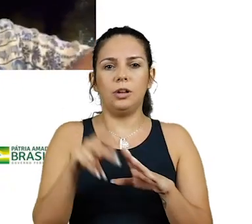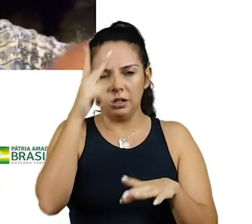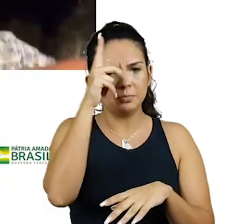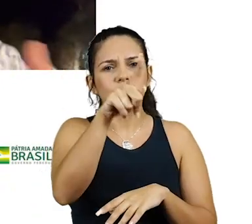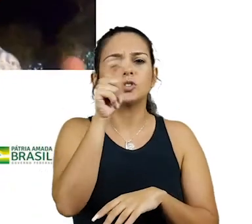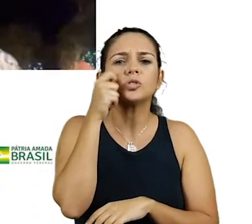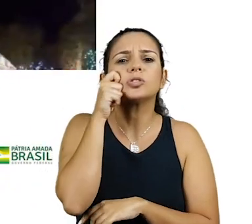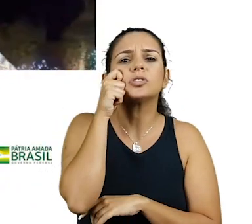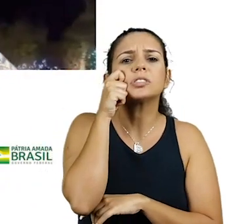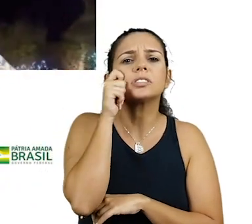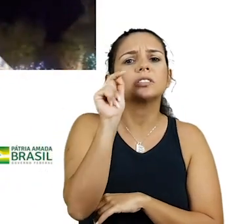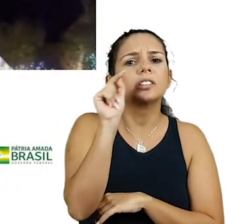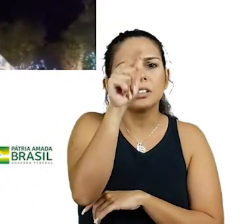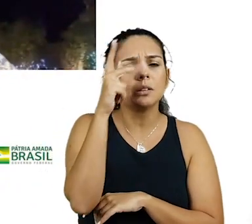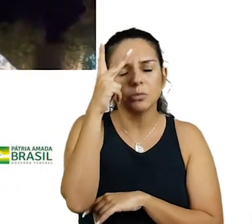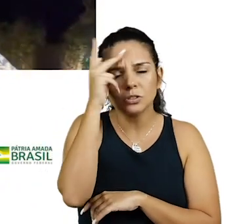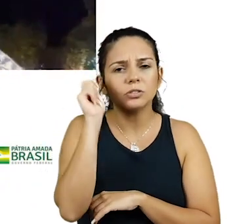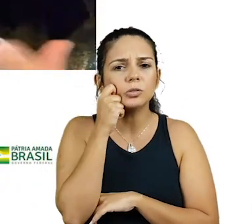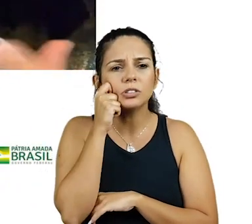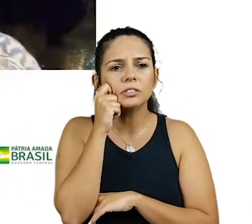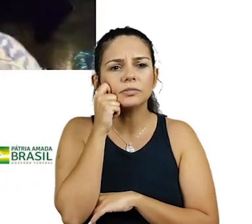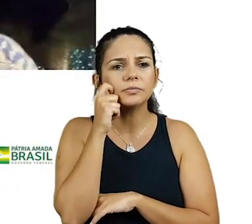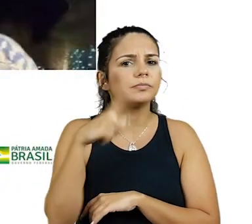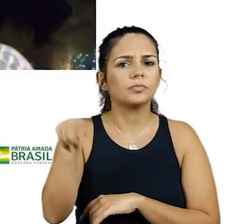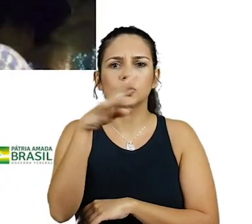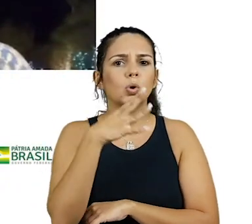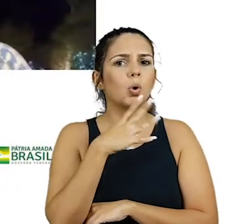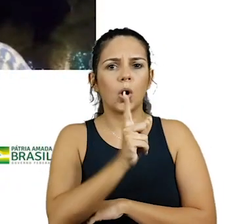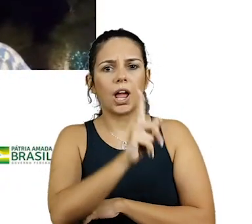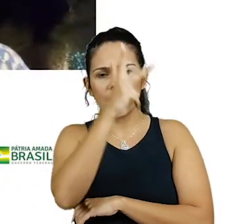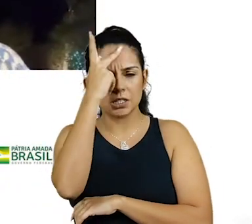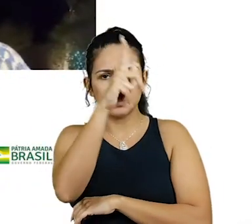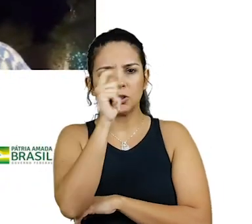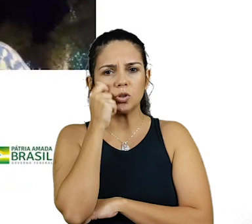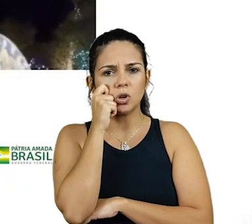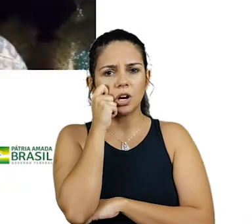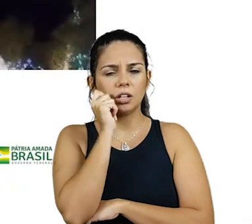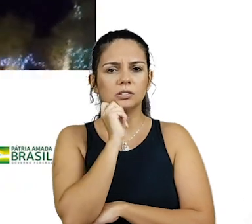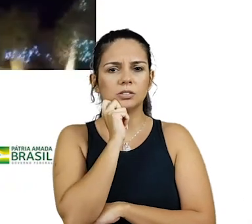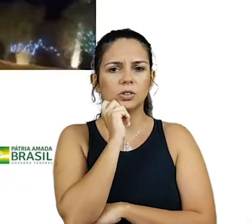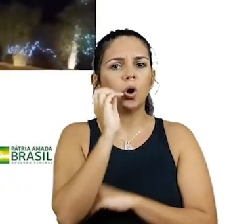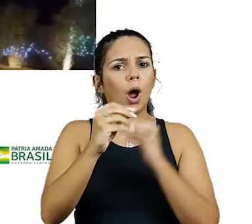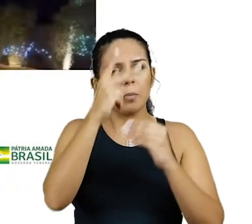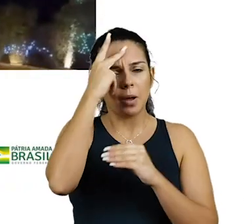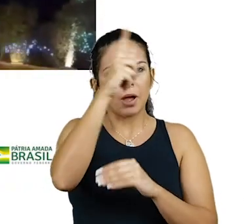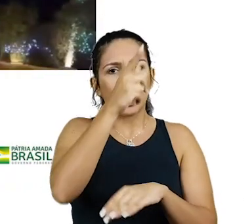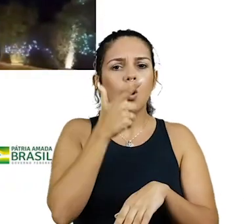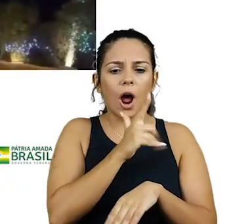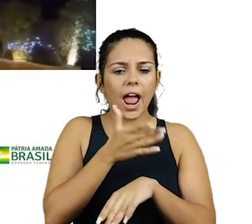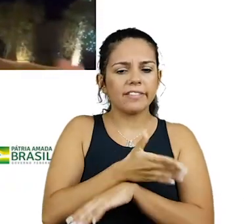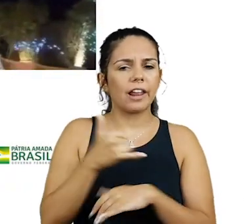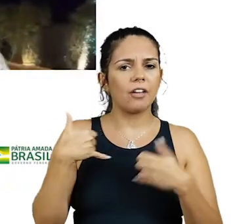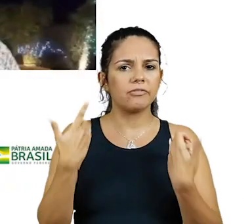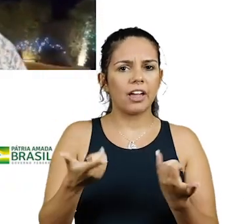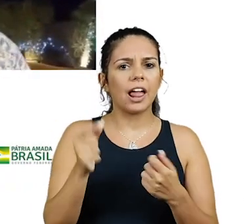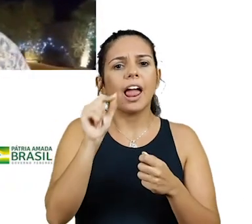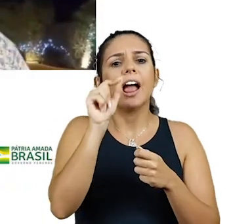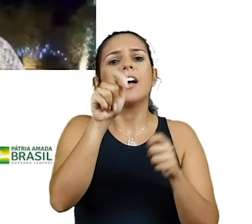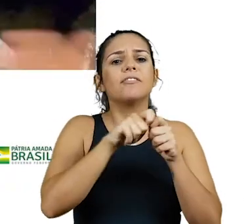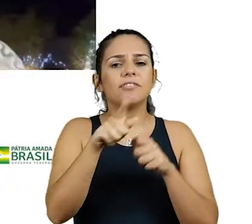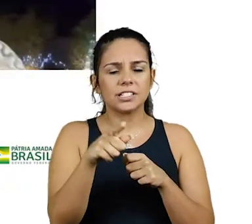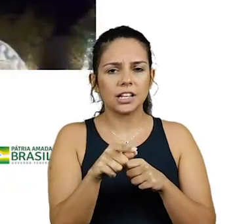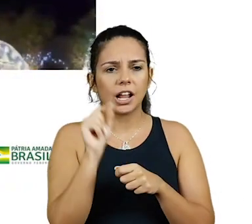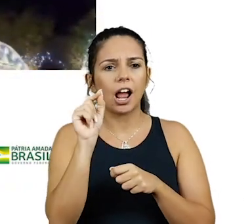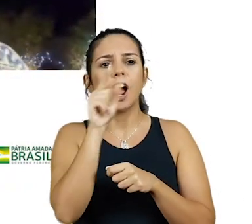essa pessoa chorando? E aí quem fala... Aí ninguém conhece aquela pessoa que está chorando. Como é que essa pessoa entrou nessa festa? O que ela está fazendo